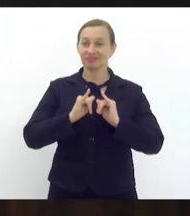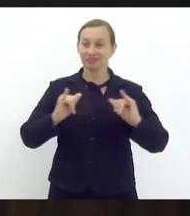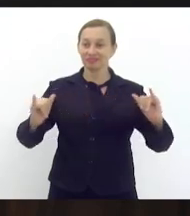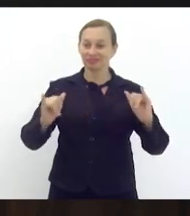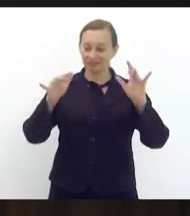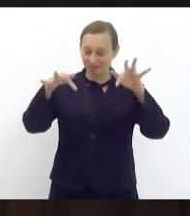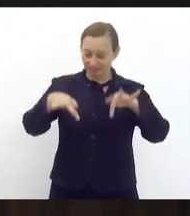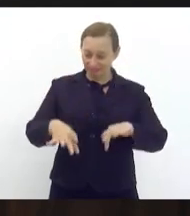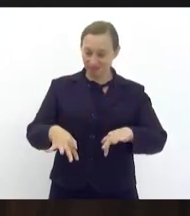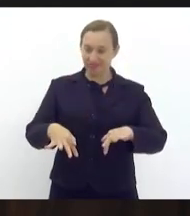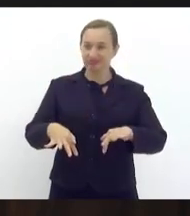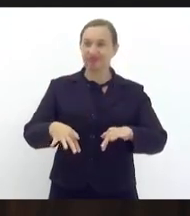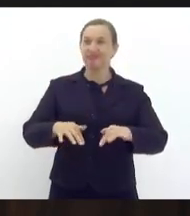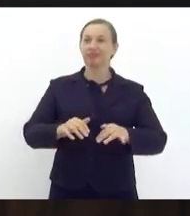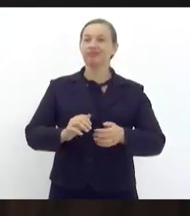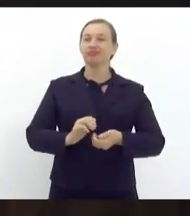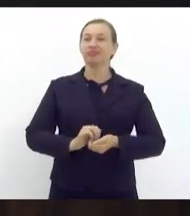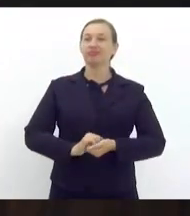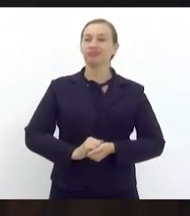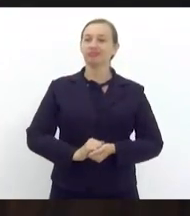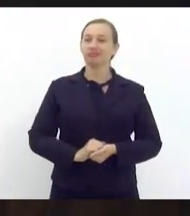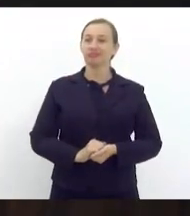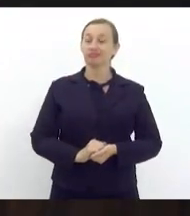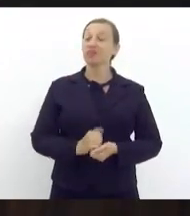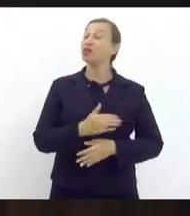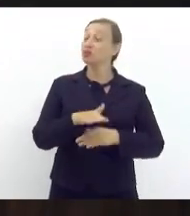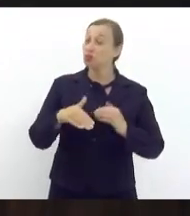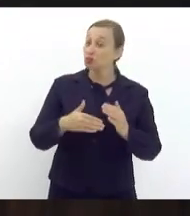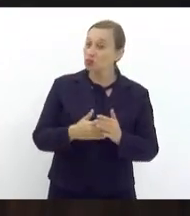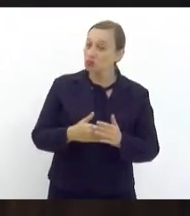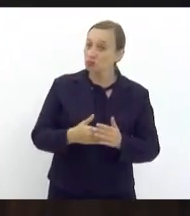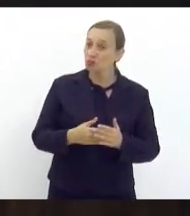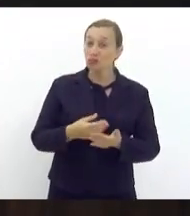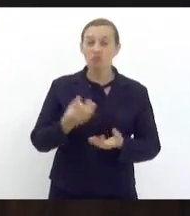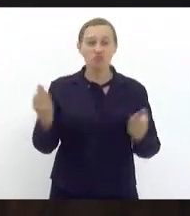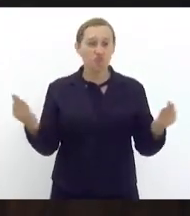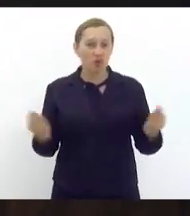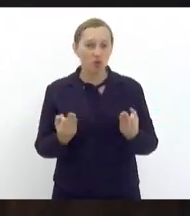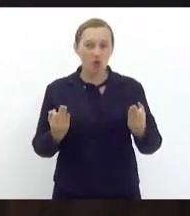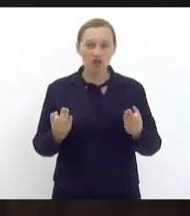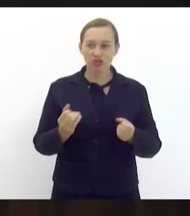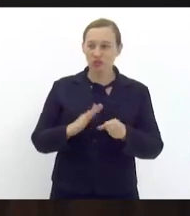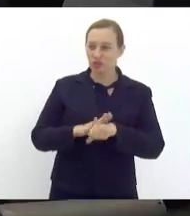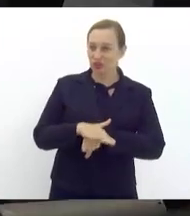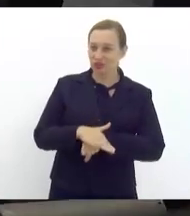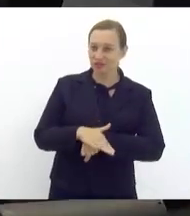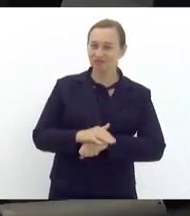encerrada a presente sessão. Tenham todos uma ótima noite.